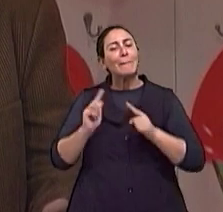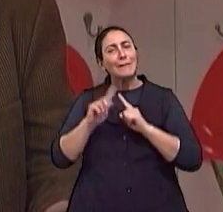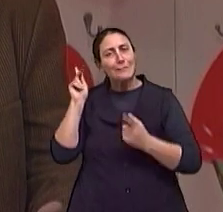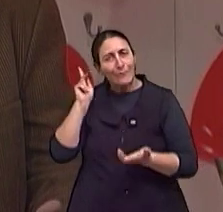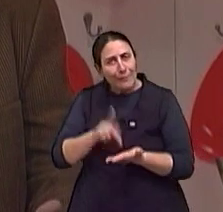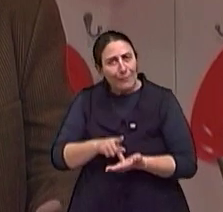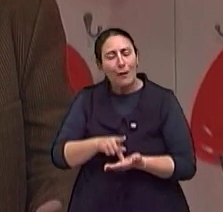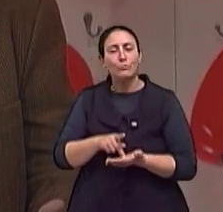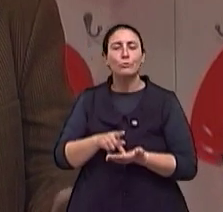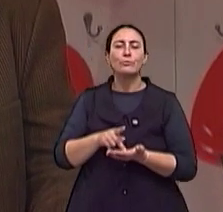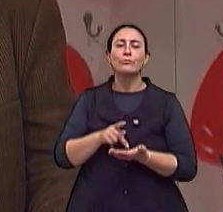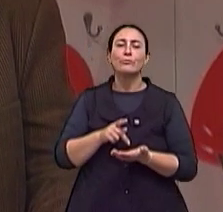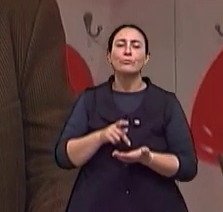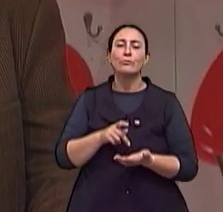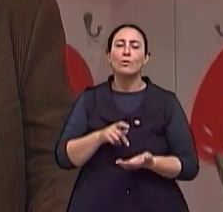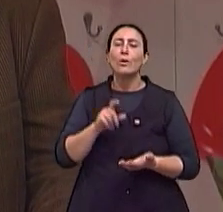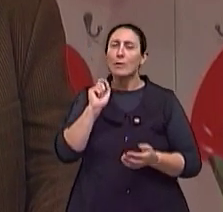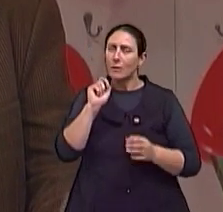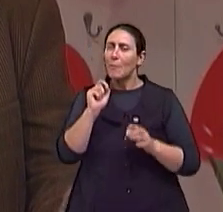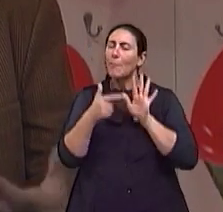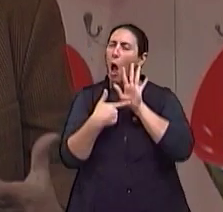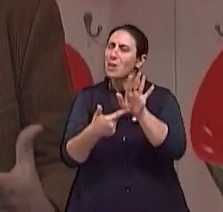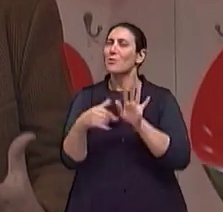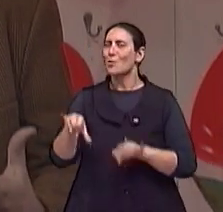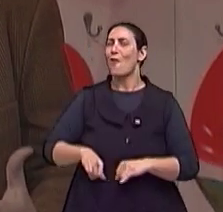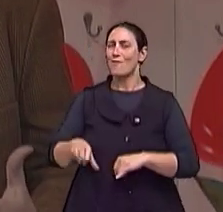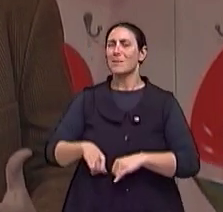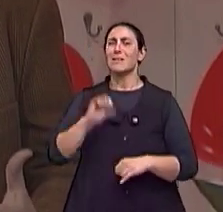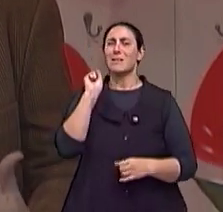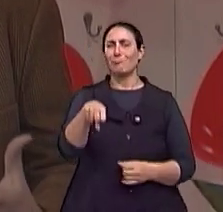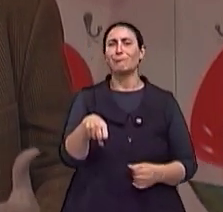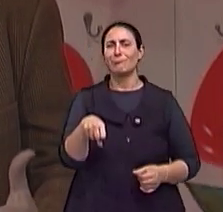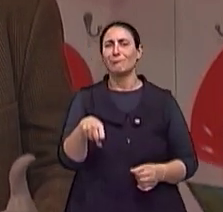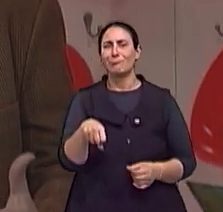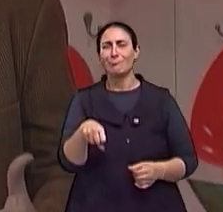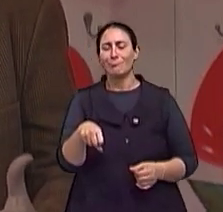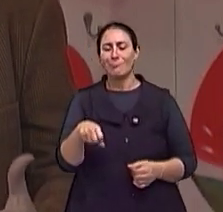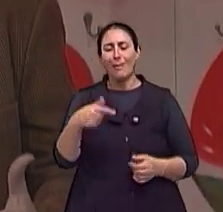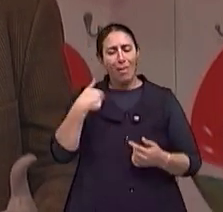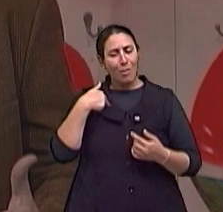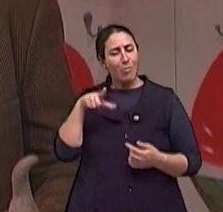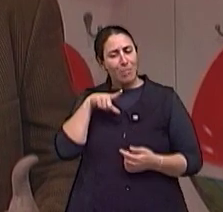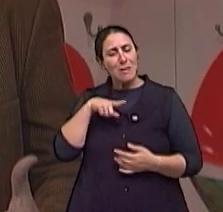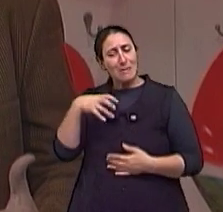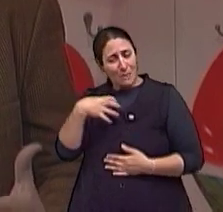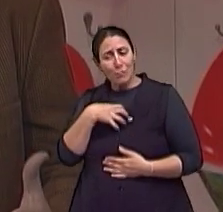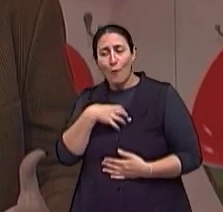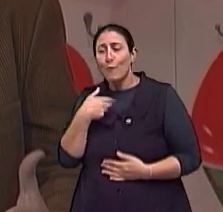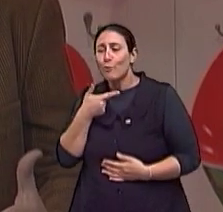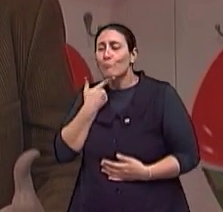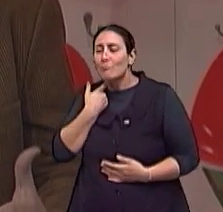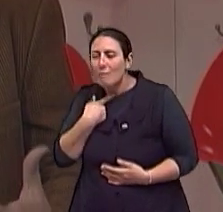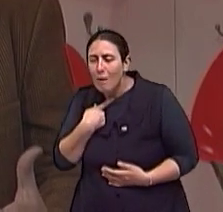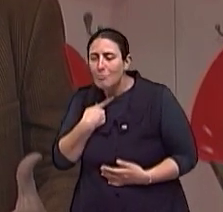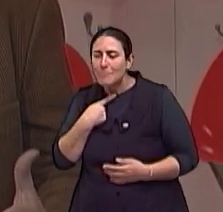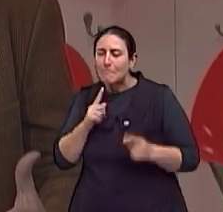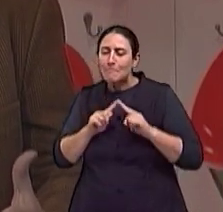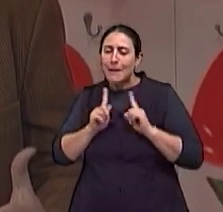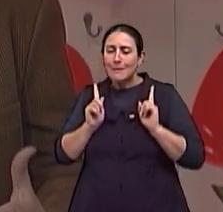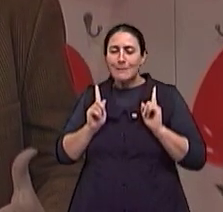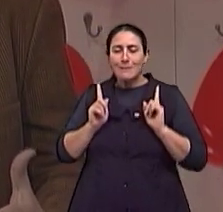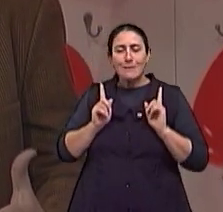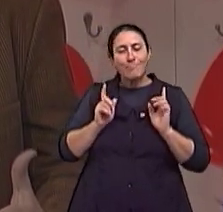sentido, isso traz um sofrimento, ou seja, a pessoa, por um lado, sentir algo e ver que